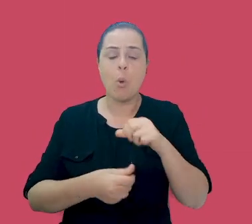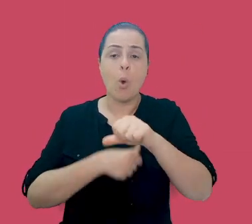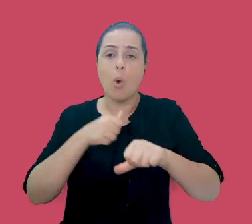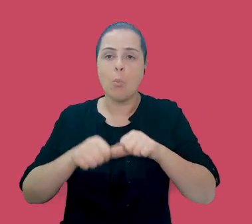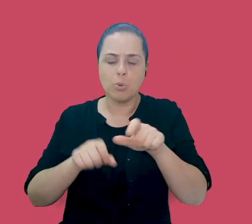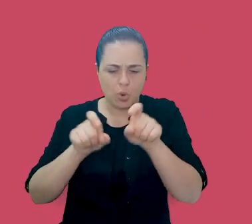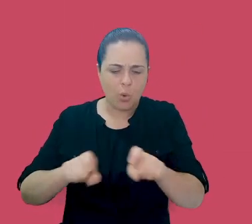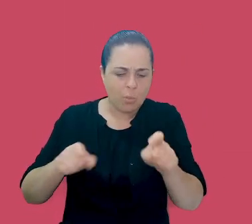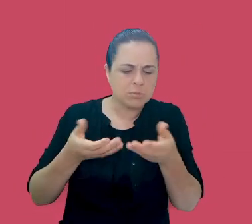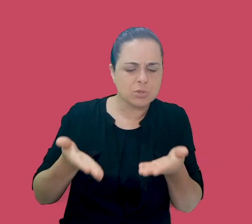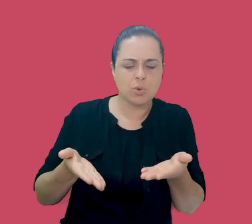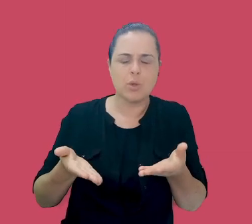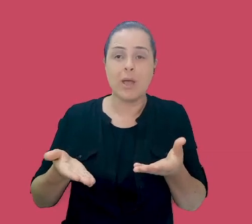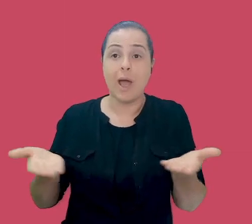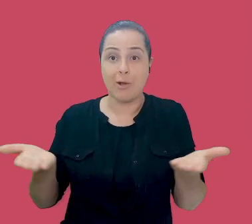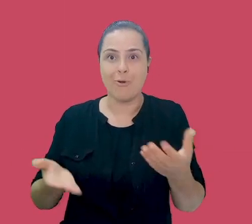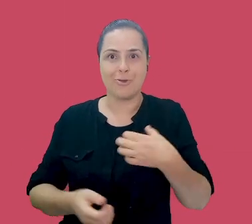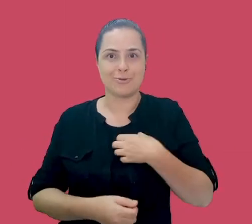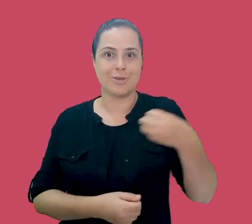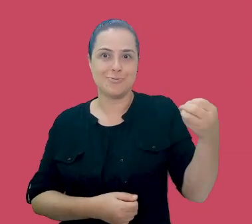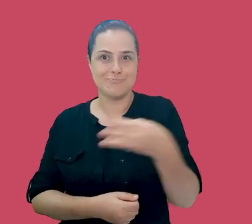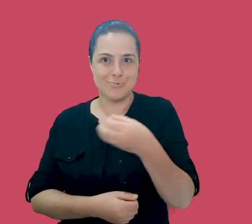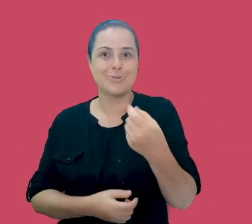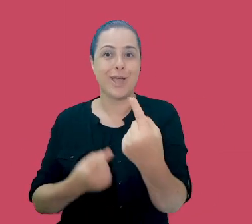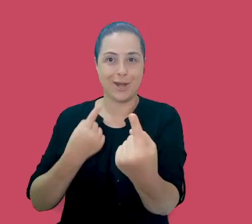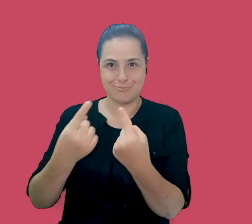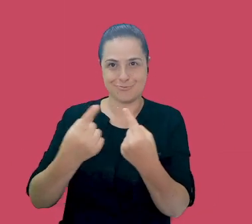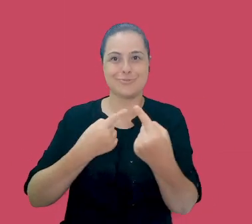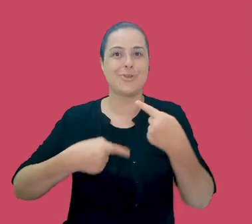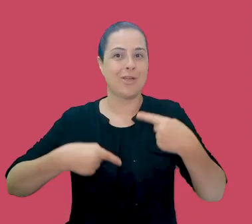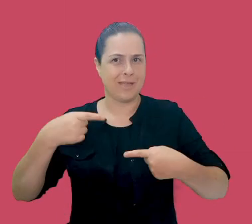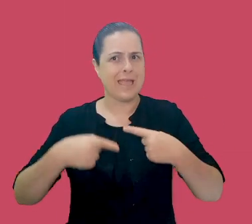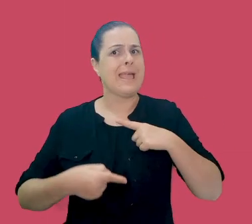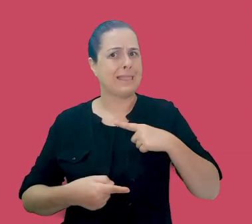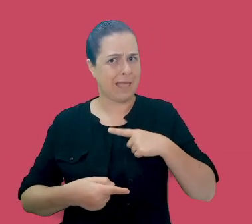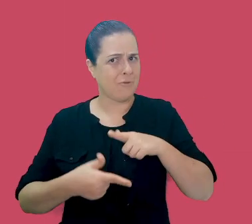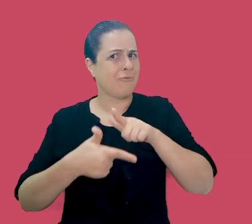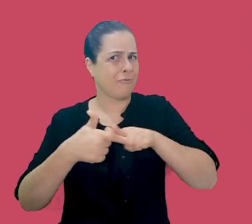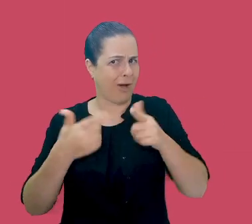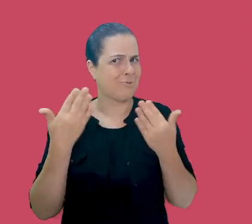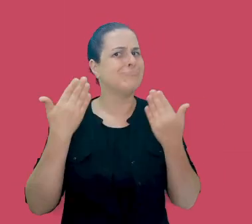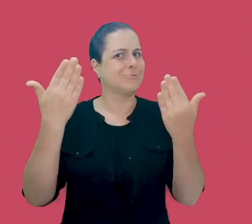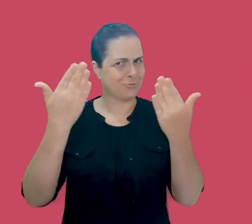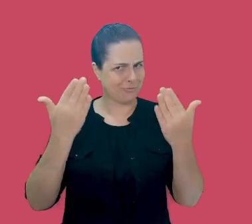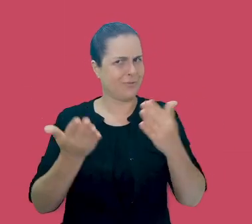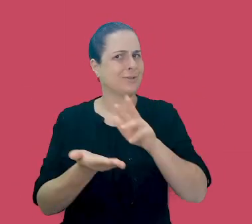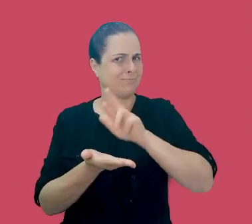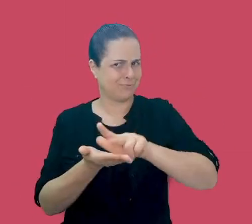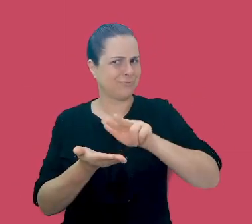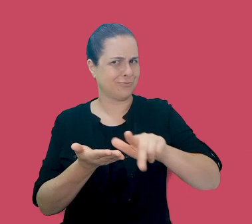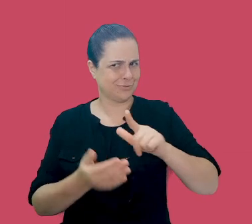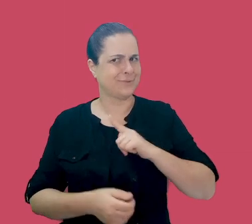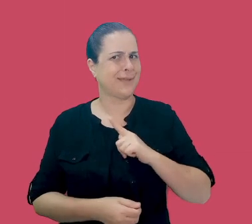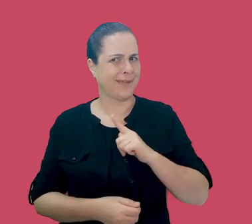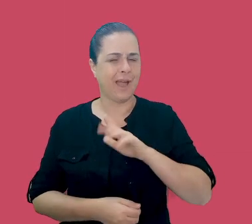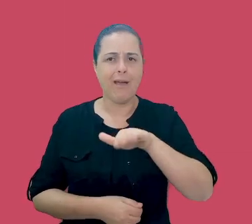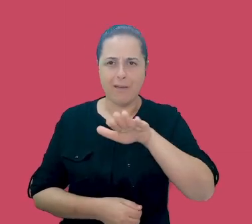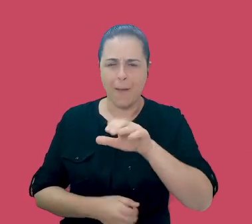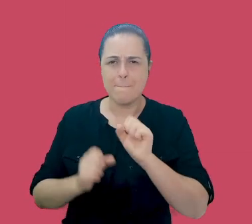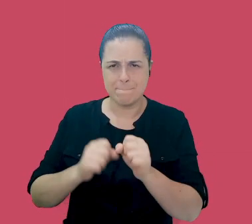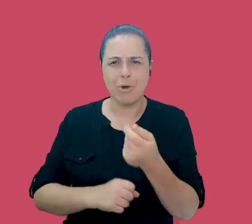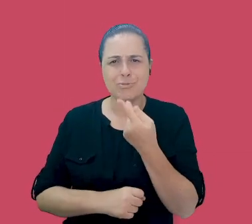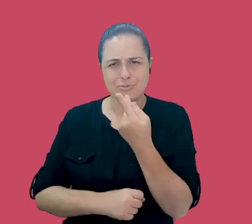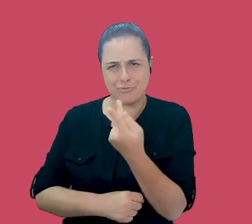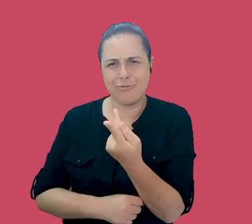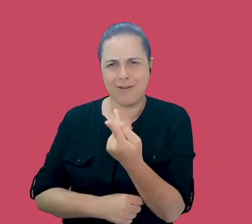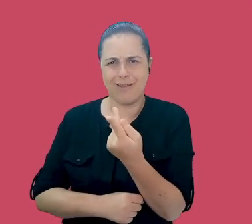tema mais moderno? Enfim, eu tenho várias questões em relação a isso. Mas que a gente Carlinha, posso falar só uma coisa? Eu